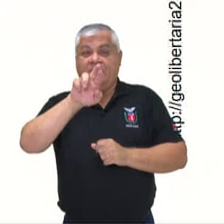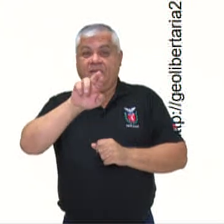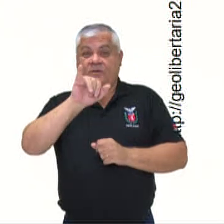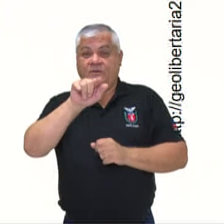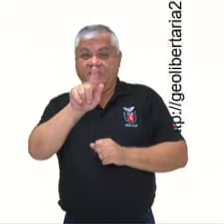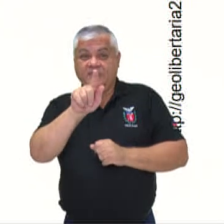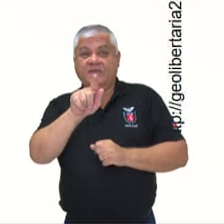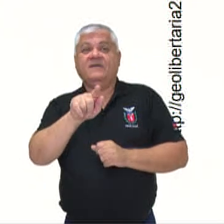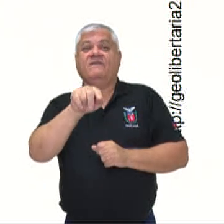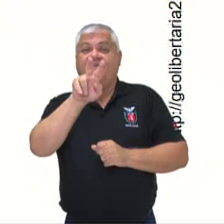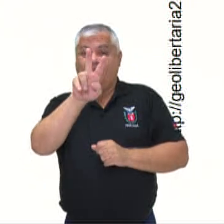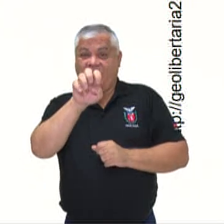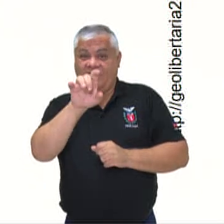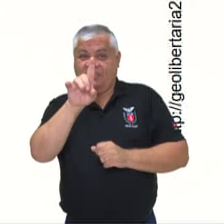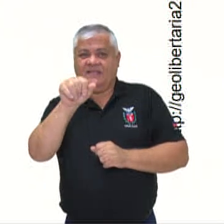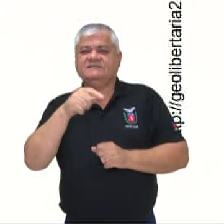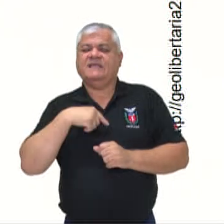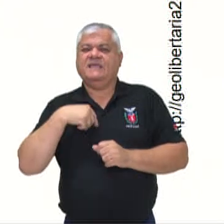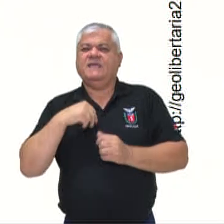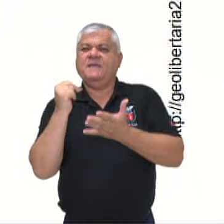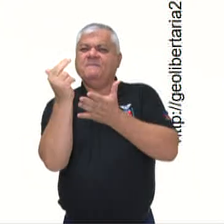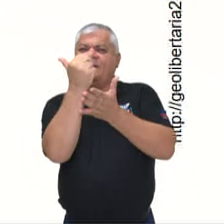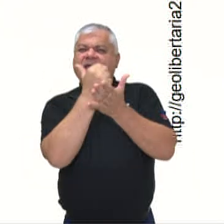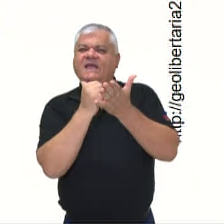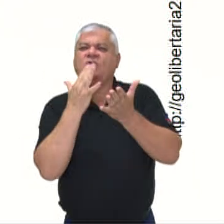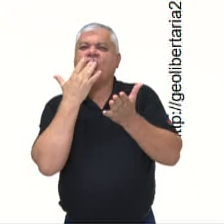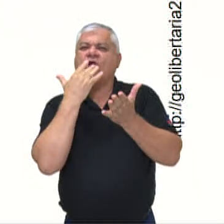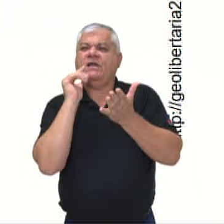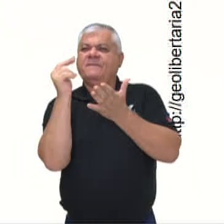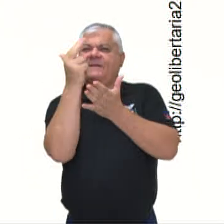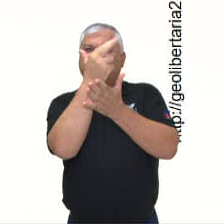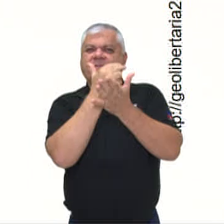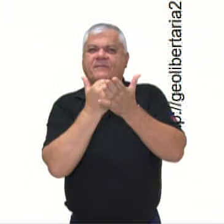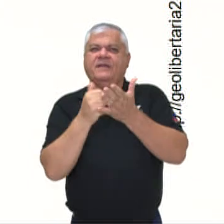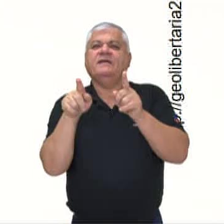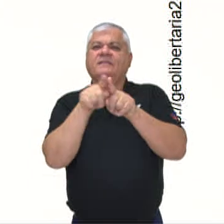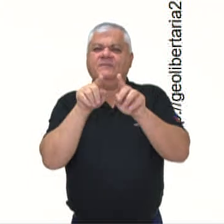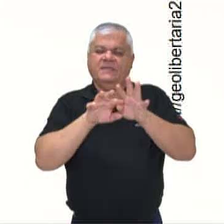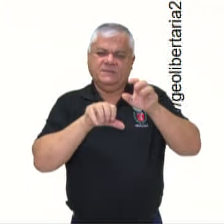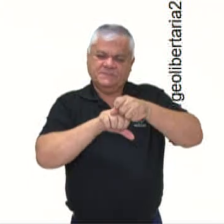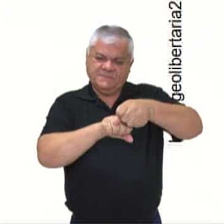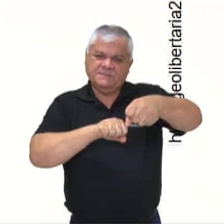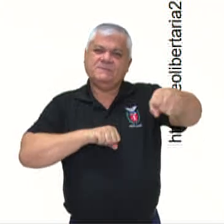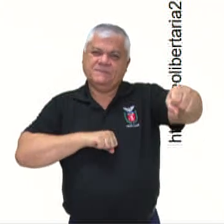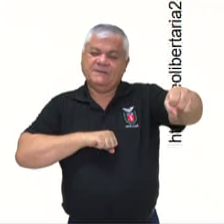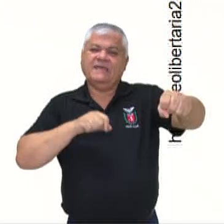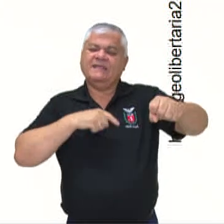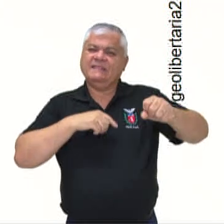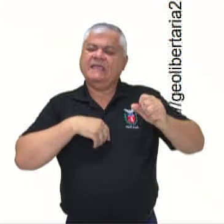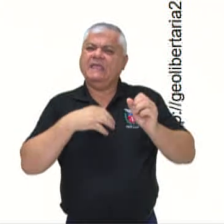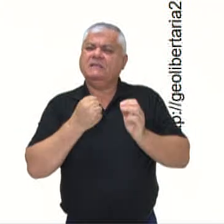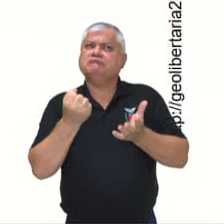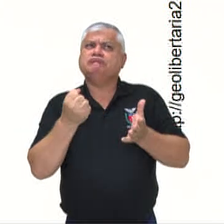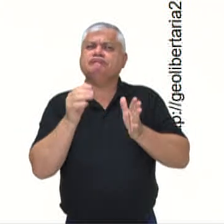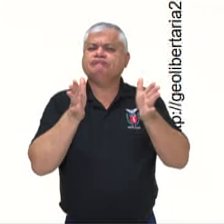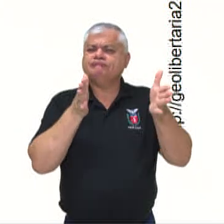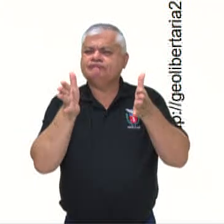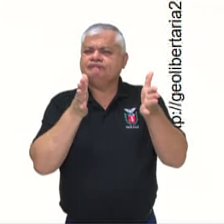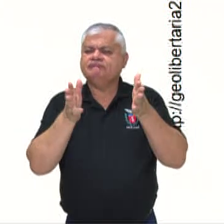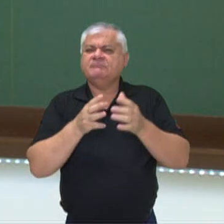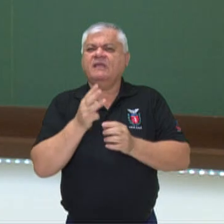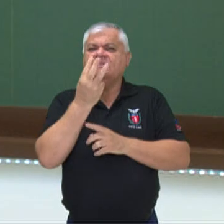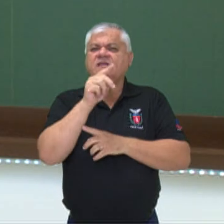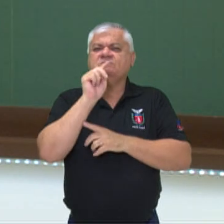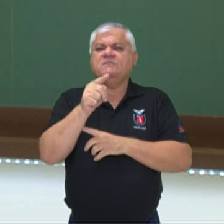E ele é bastante ilustrado, também feito na forma de papiro e pergaminho. Ele data 3.000 a.C. Então, o